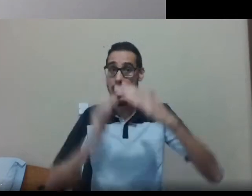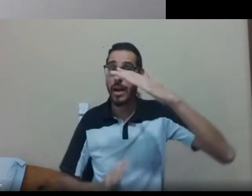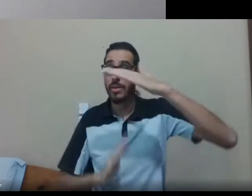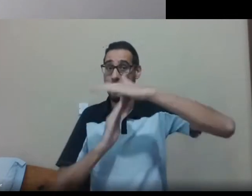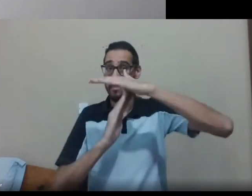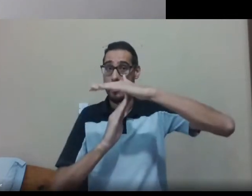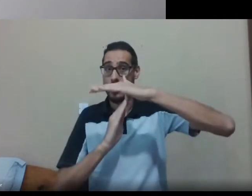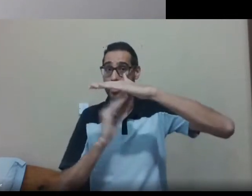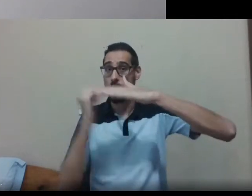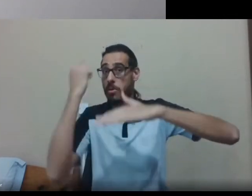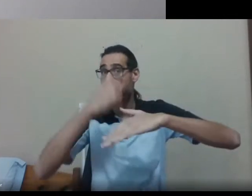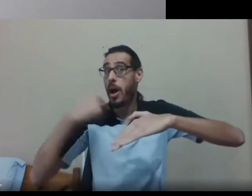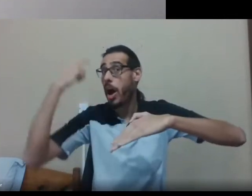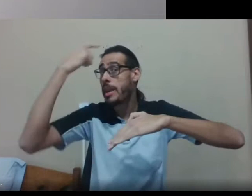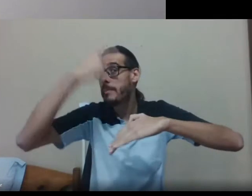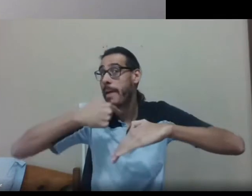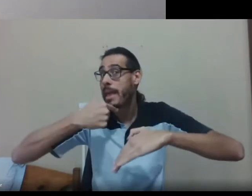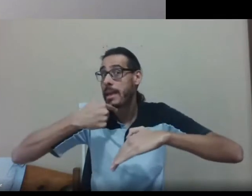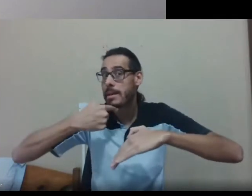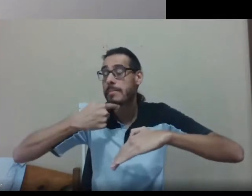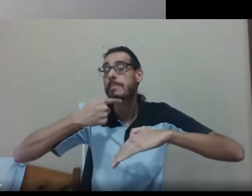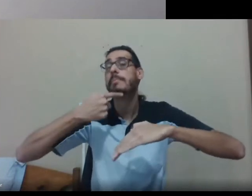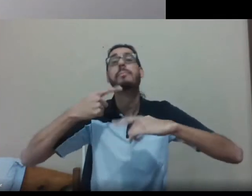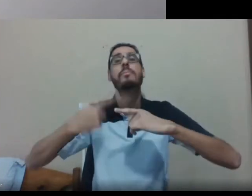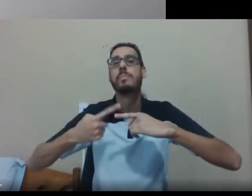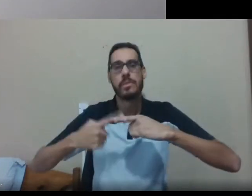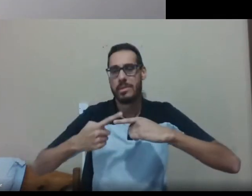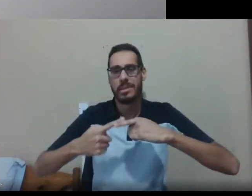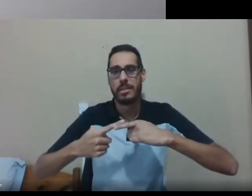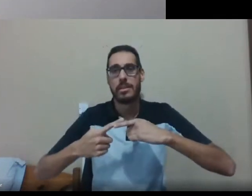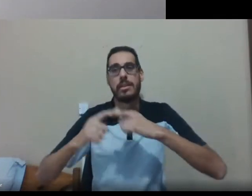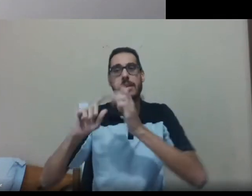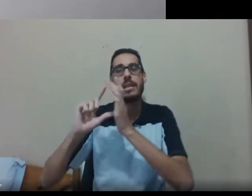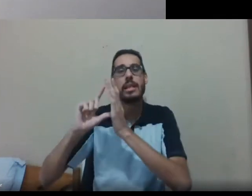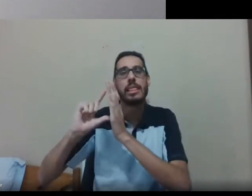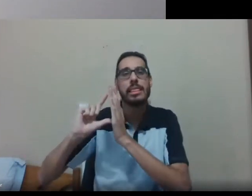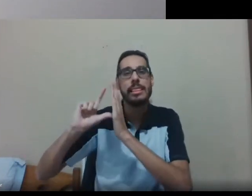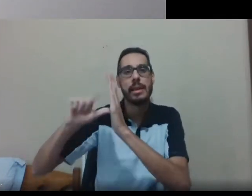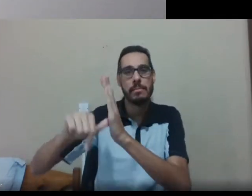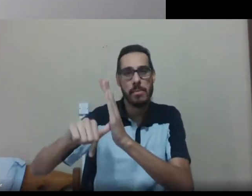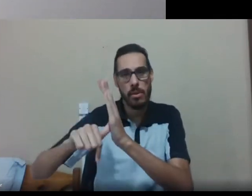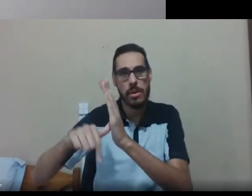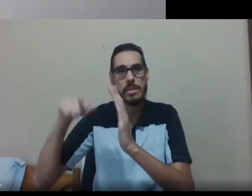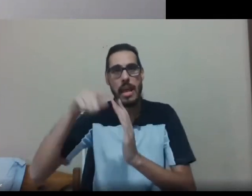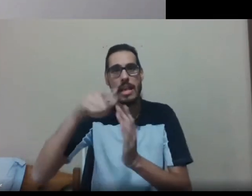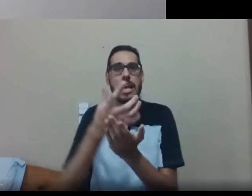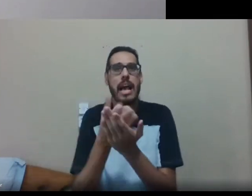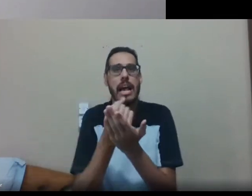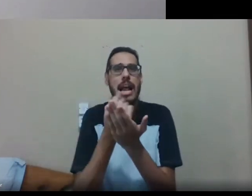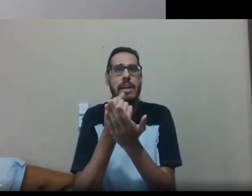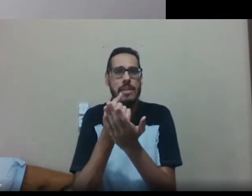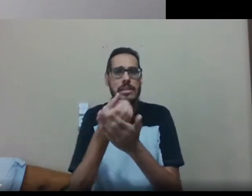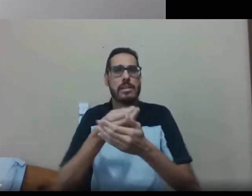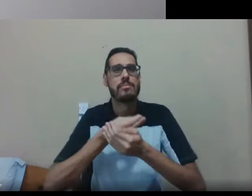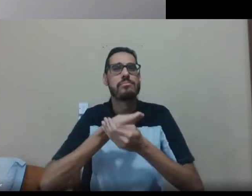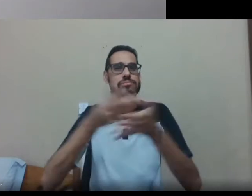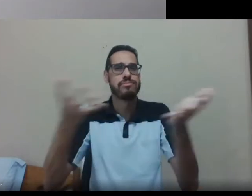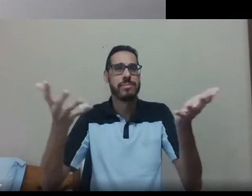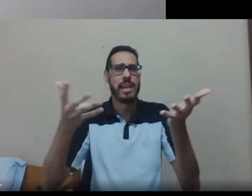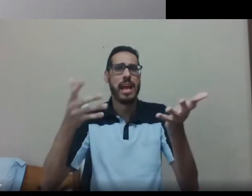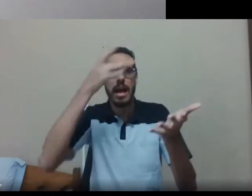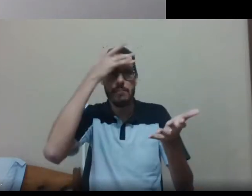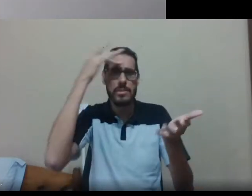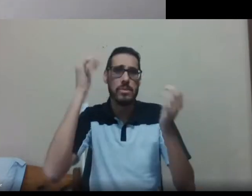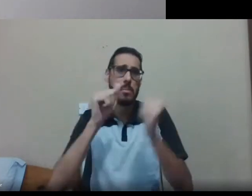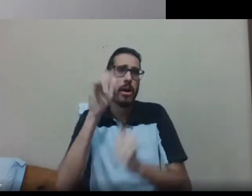para as pessoas assistirem a gravação, né? Porque quanto maior a gente olha e fala, nossa, tem mais de 1 hora, já fica bem cansativo. Então, a gente vai fazer